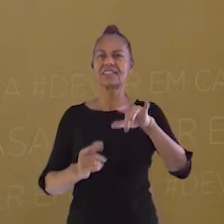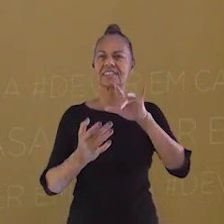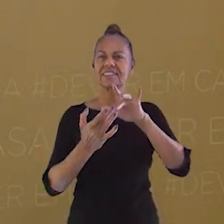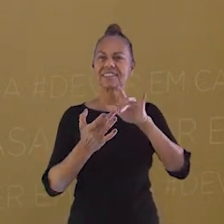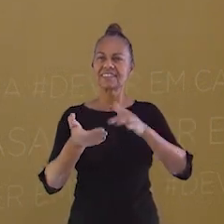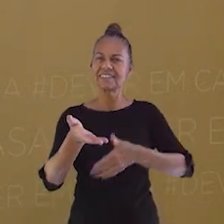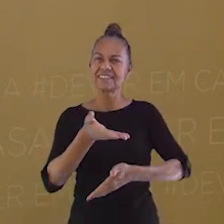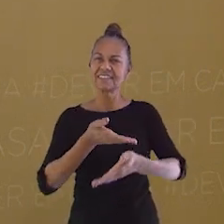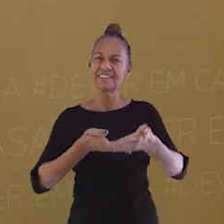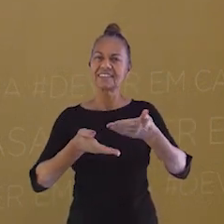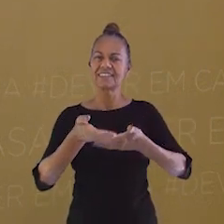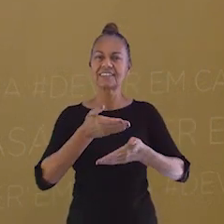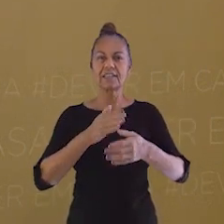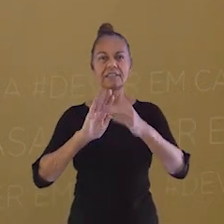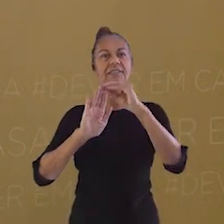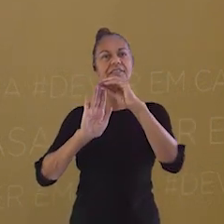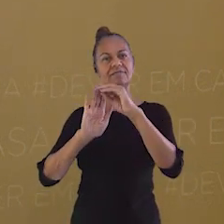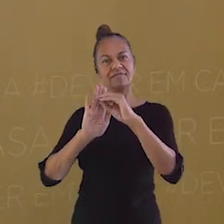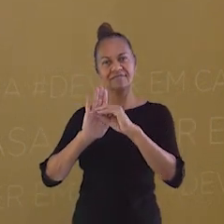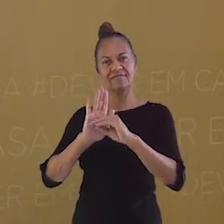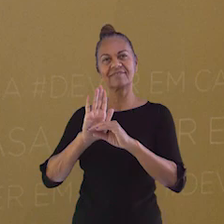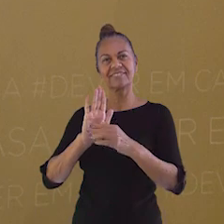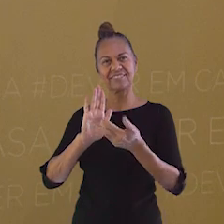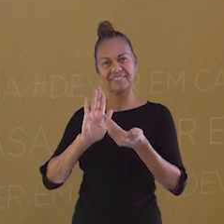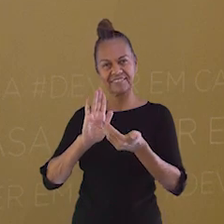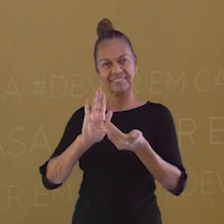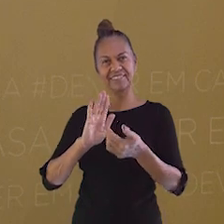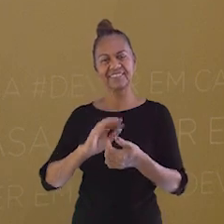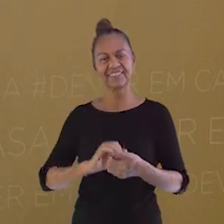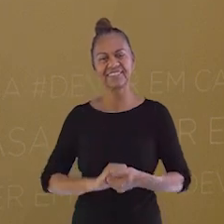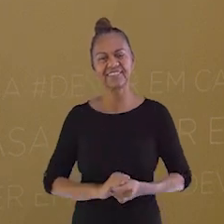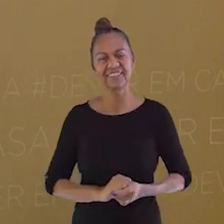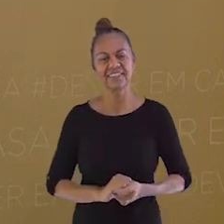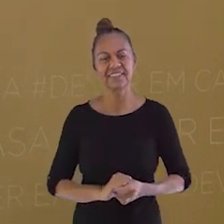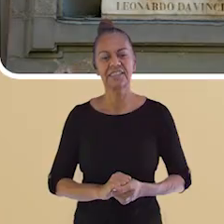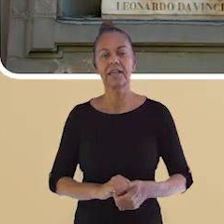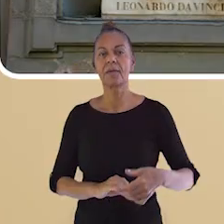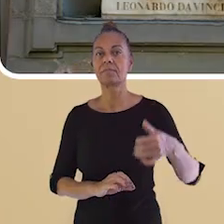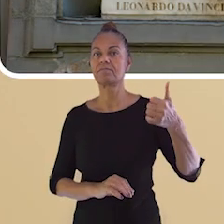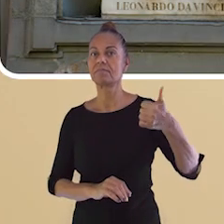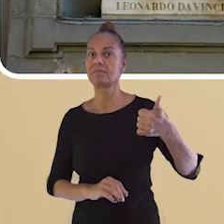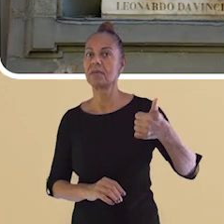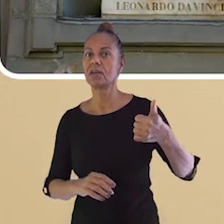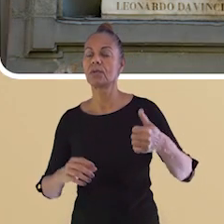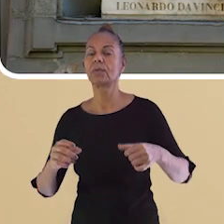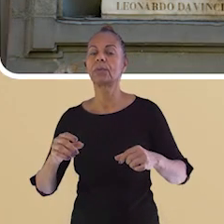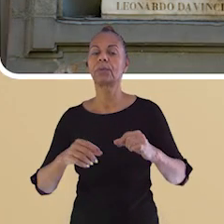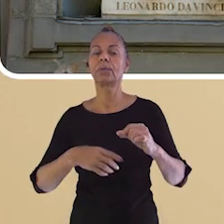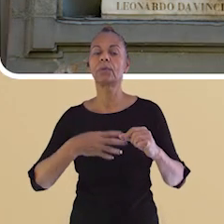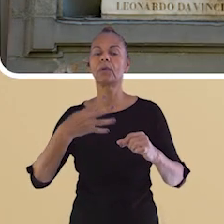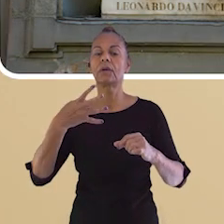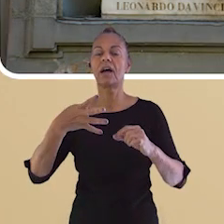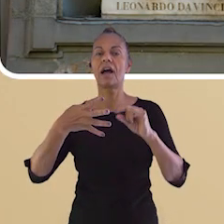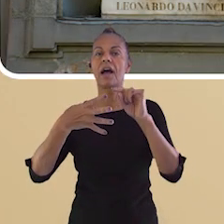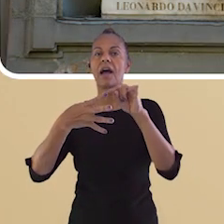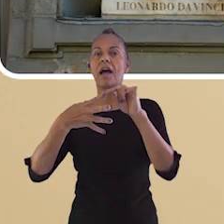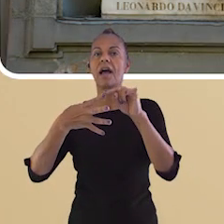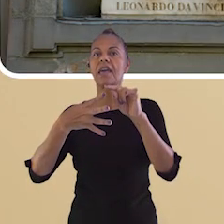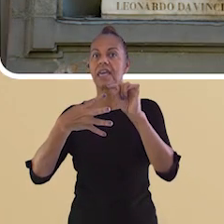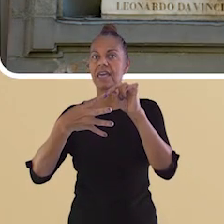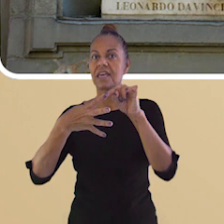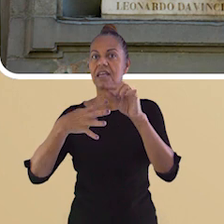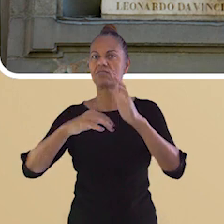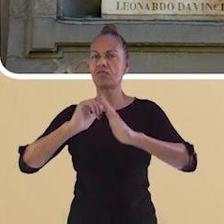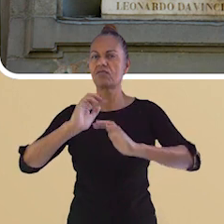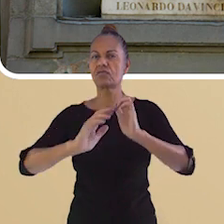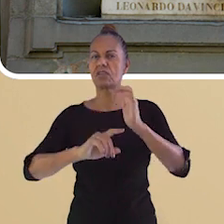nós. Então, deem essa força para a gente e preencham o formulário. Falando da nossa primeira tartaruga ninja, ou melhor,